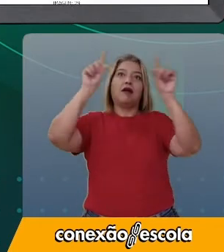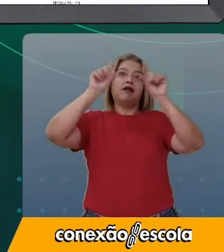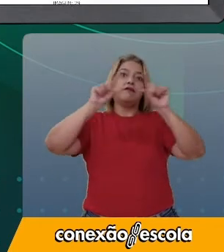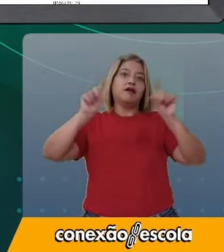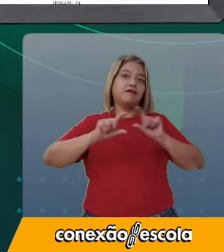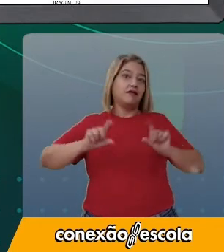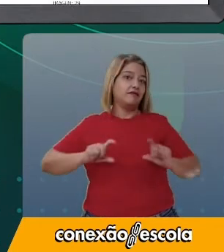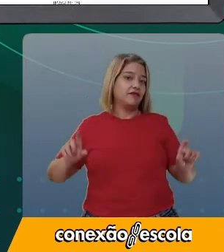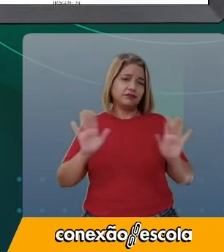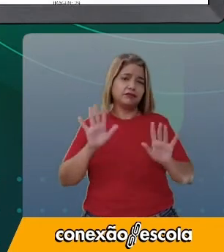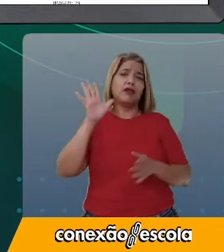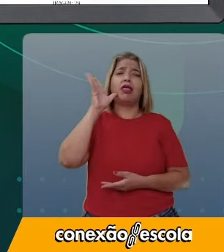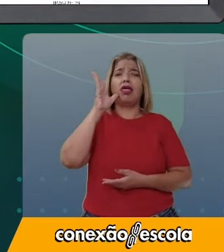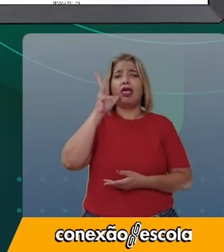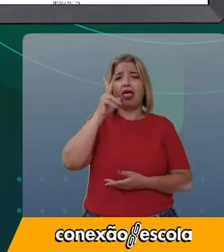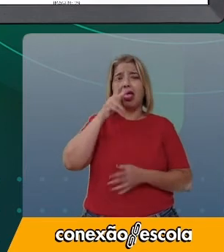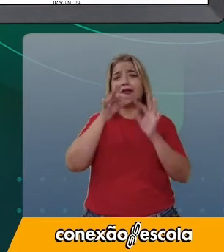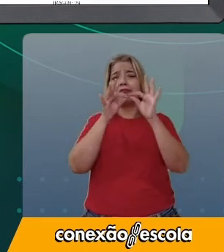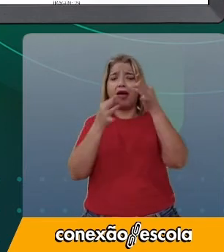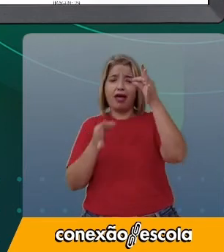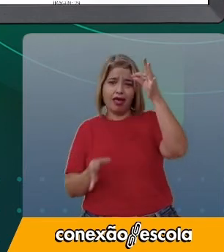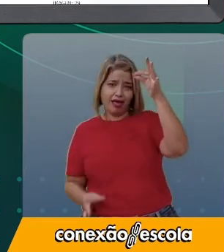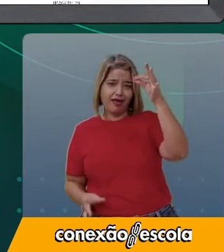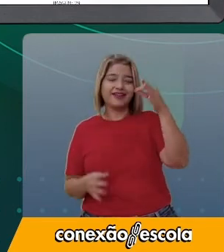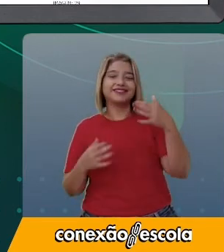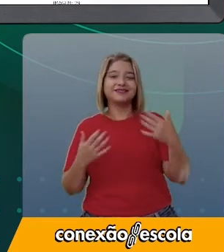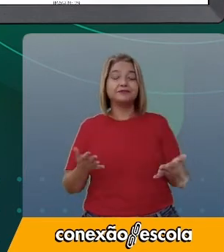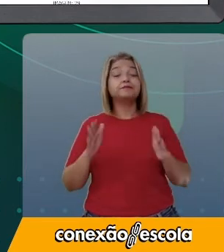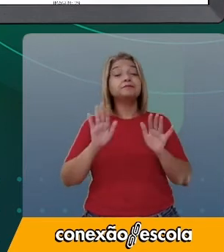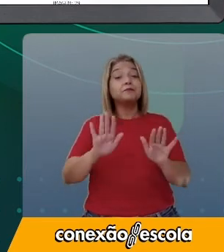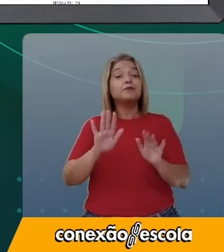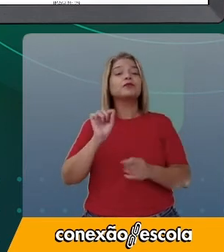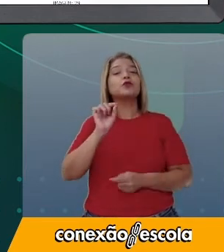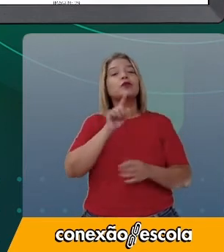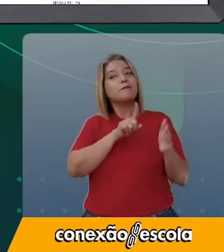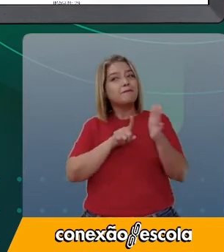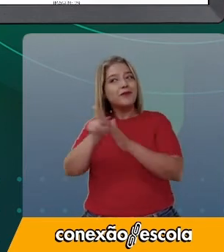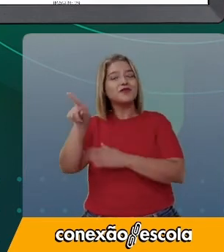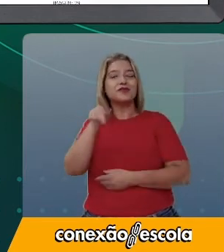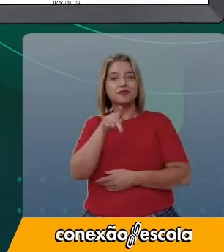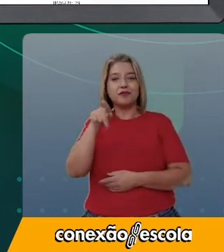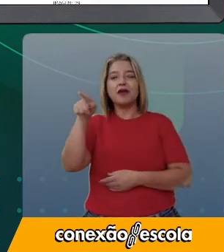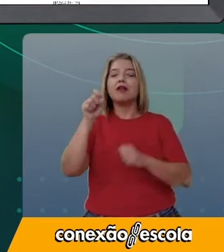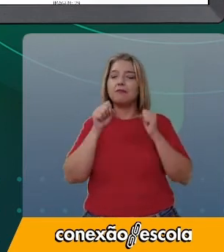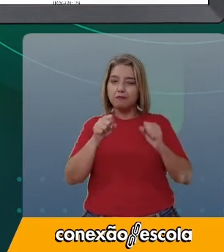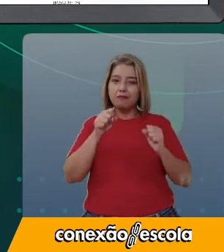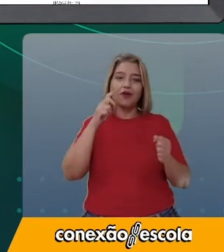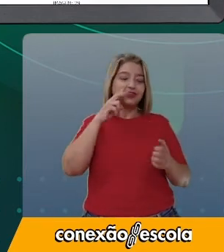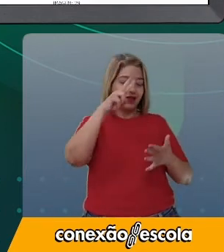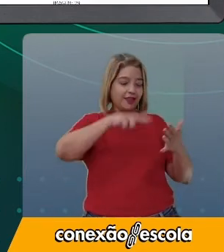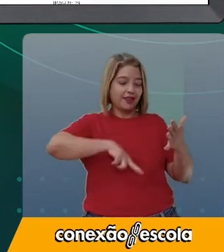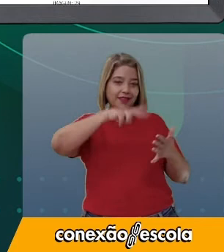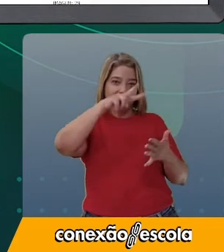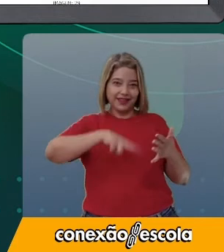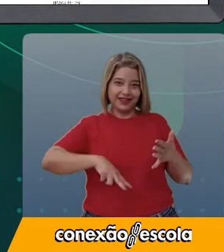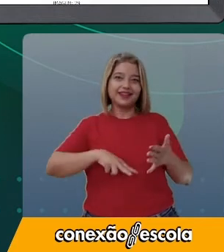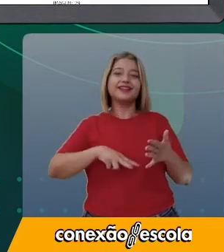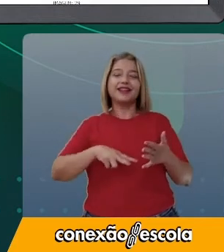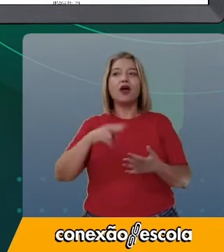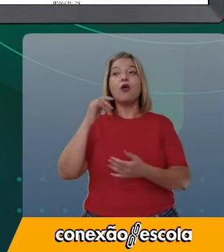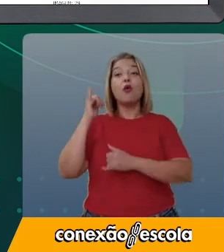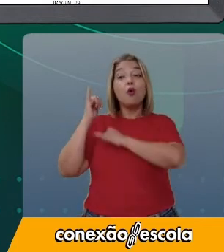estrofes, porque a gente demoraria muito para ler aqui. Mas pergunte à professora se ela pode ler para vocês